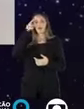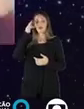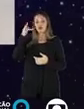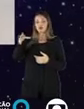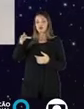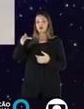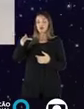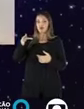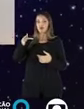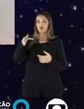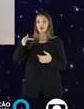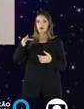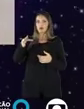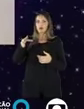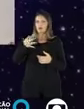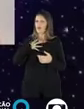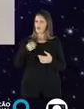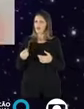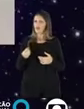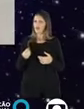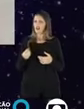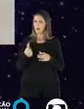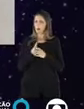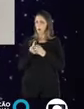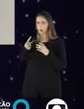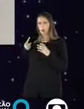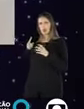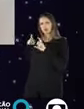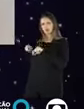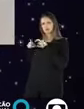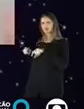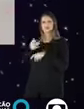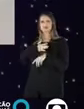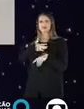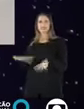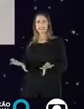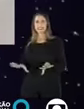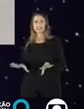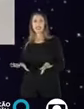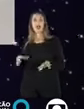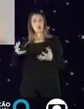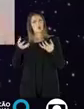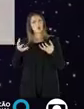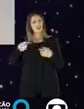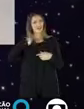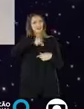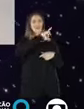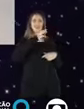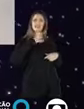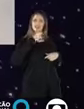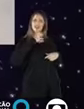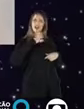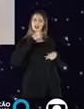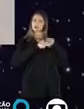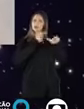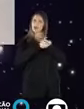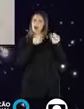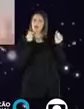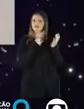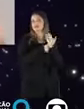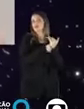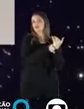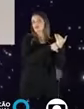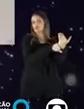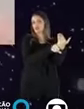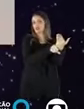os filhos longe do campo. Então eu não tinha essa vontade de ficar no campo, né? Fui estudar administração, fui trabalhar com tecnologia, até